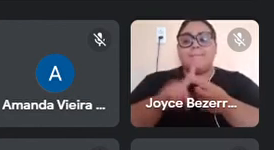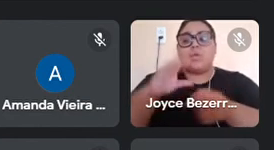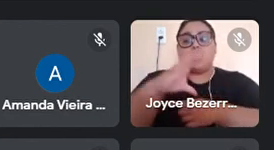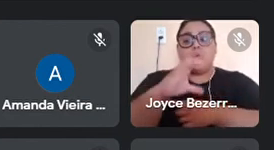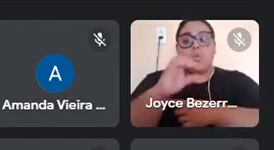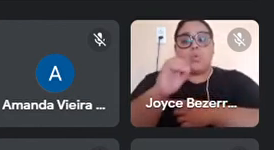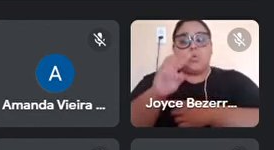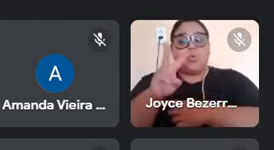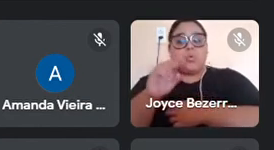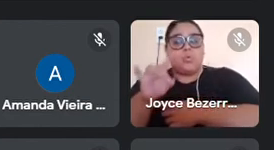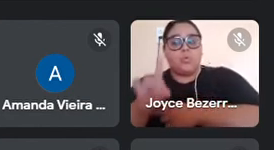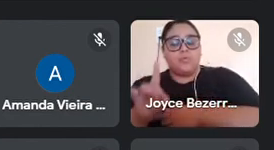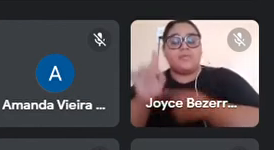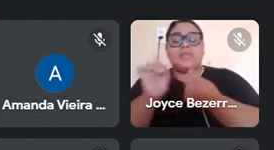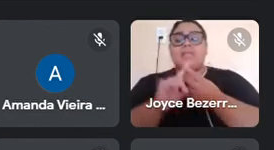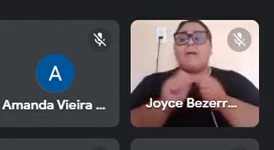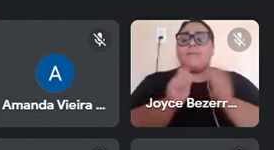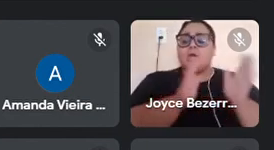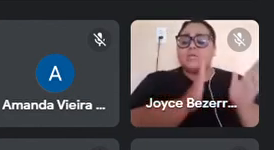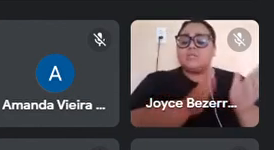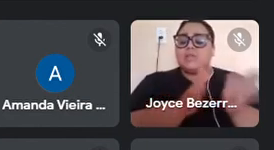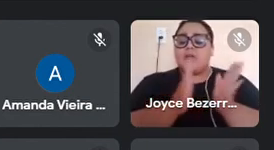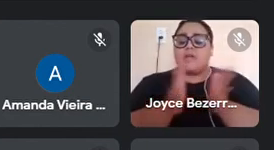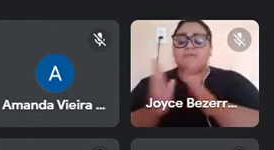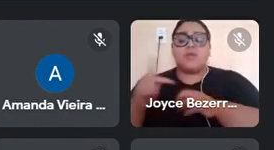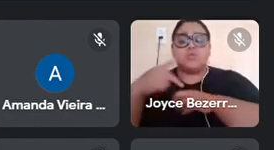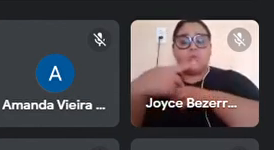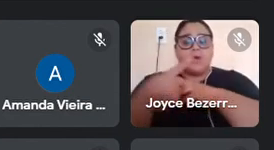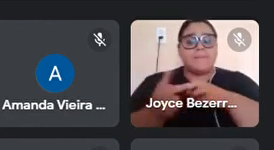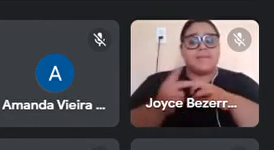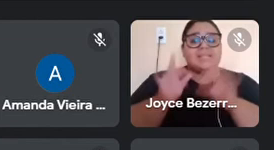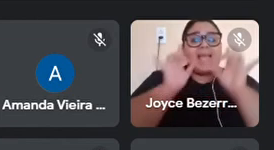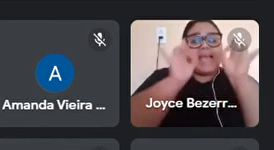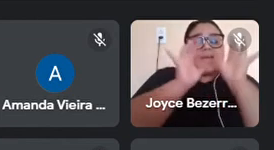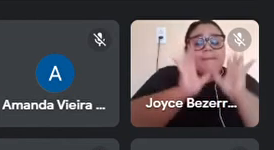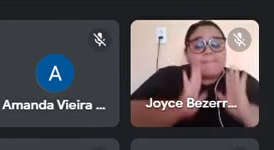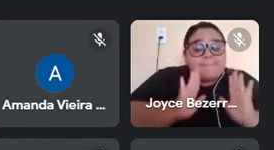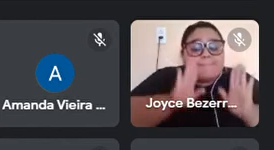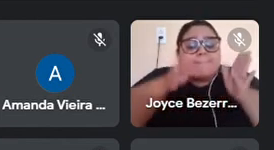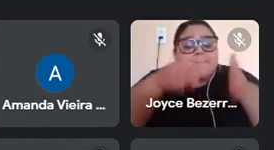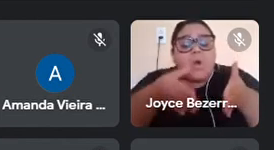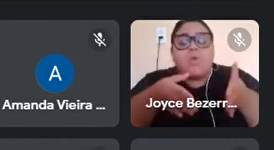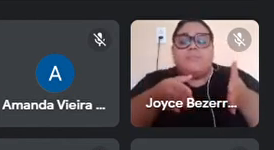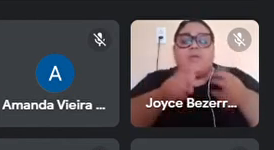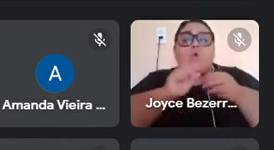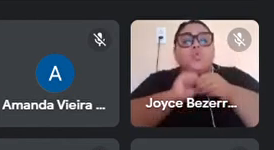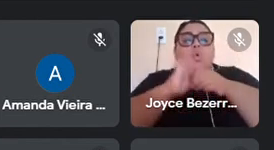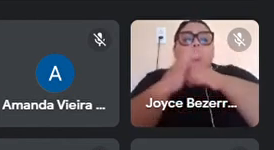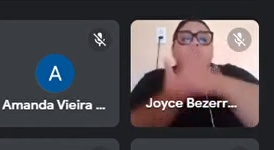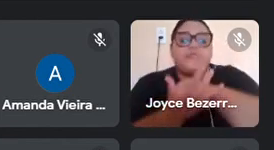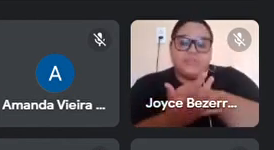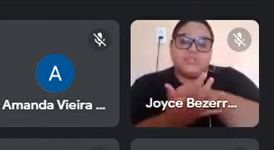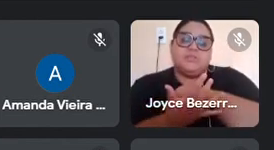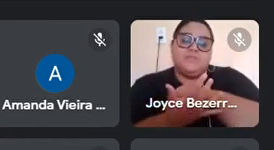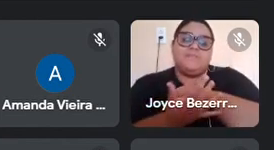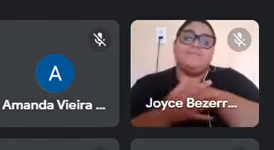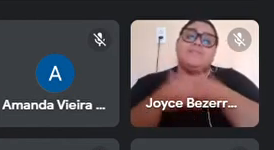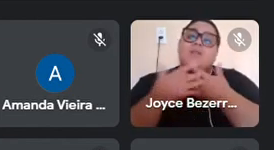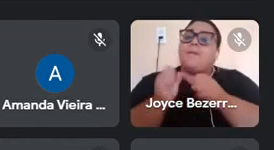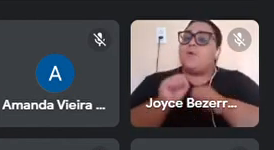posso escolher uma sequência de uma proteína que é específica do COVID-19. Então, ele vai atuar